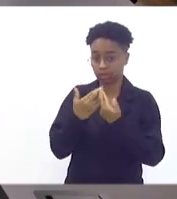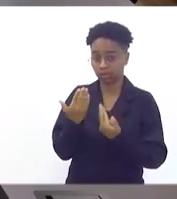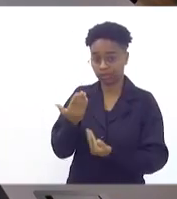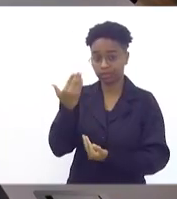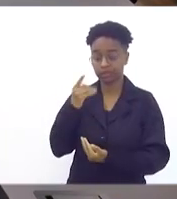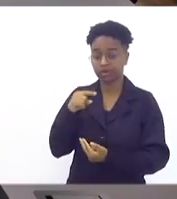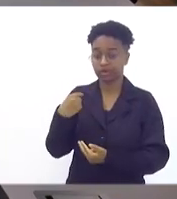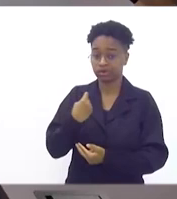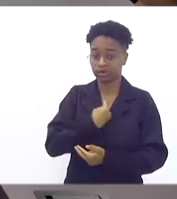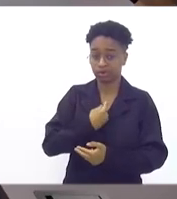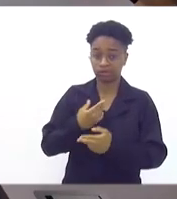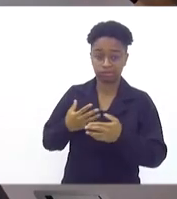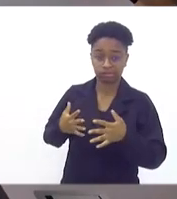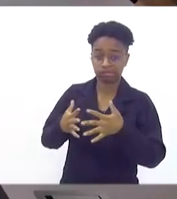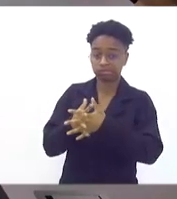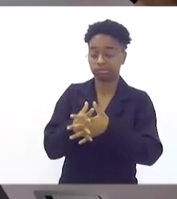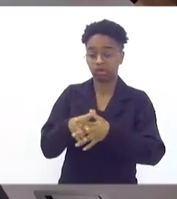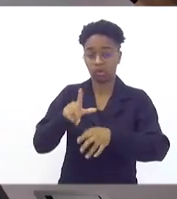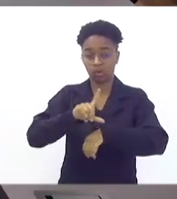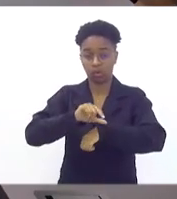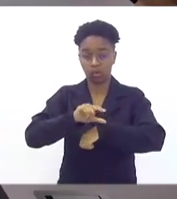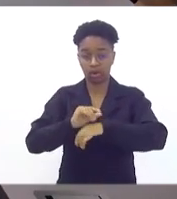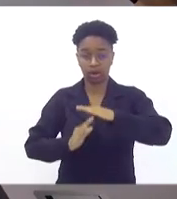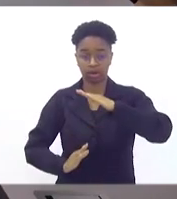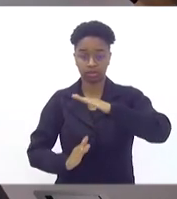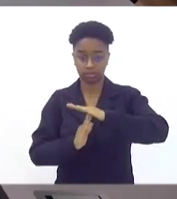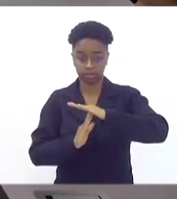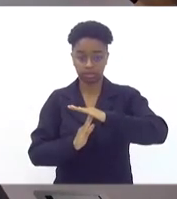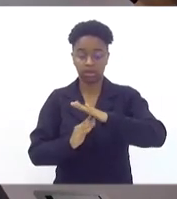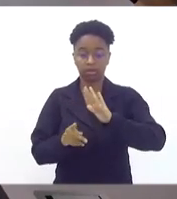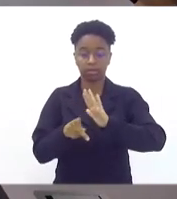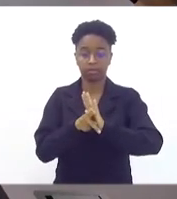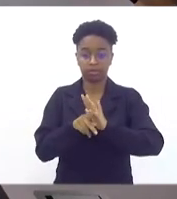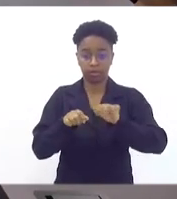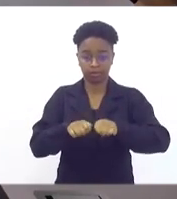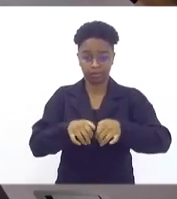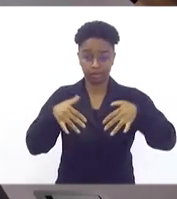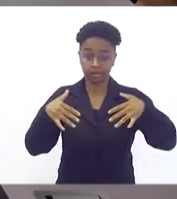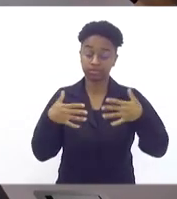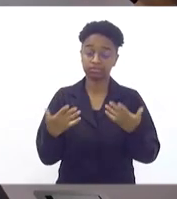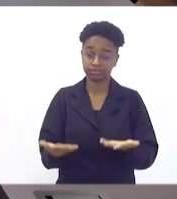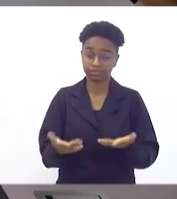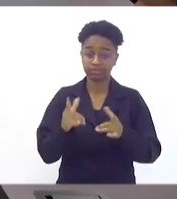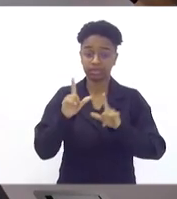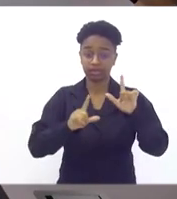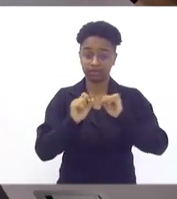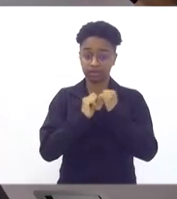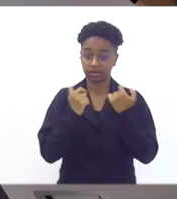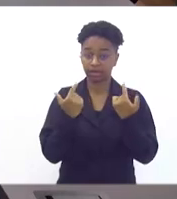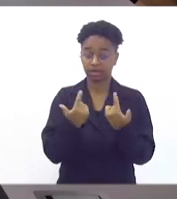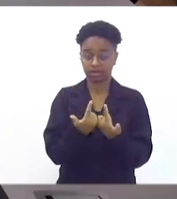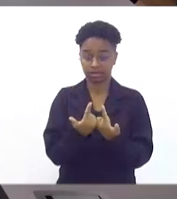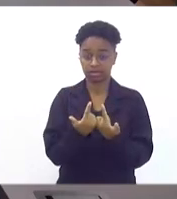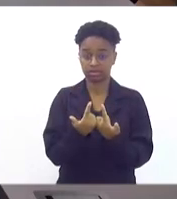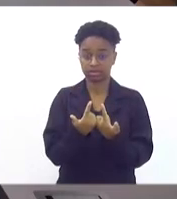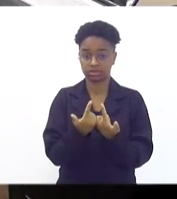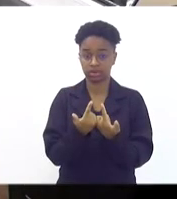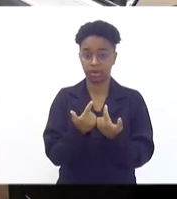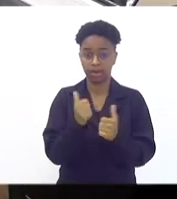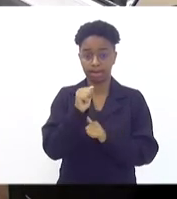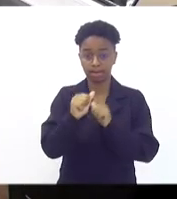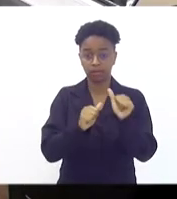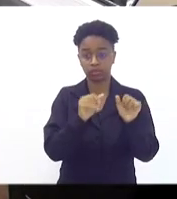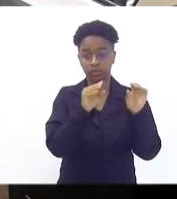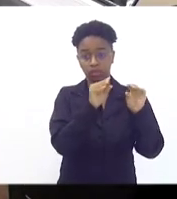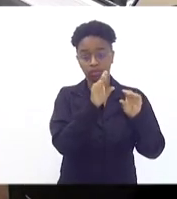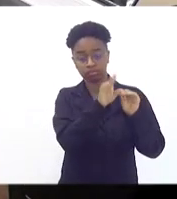ferindo o Regimento no horário regimental do plenário automaticamente a TV alerta Como é de praxe passou a